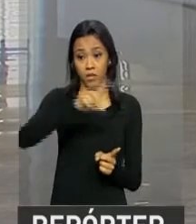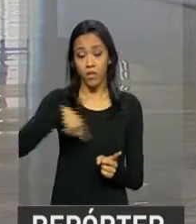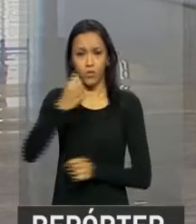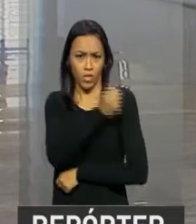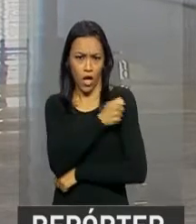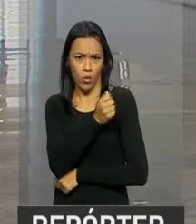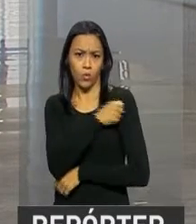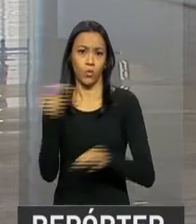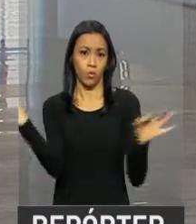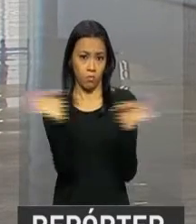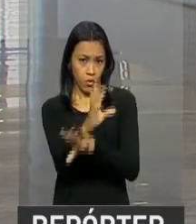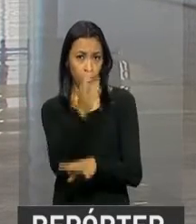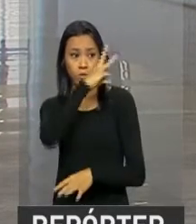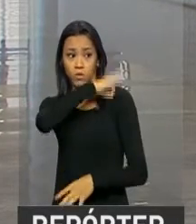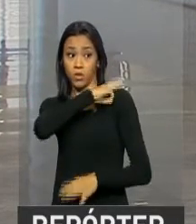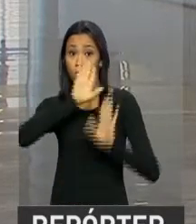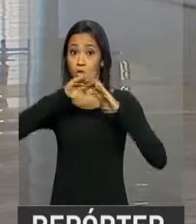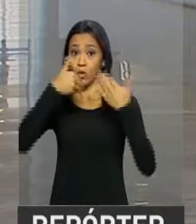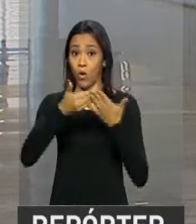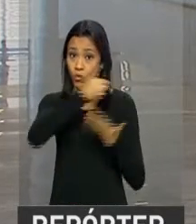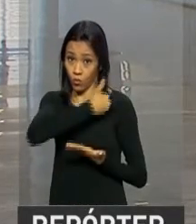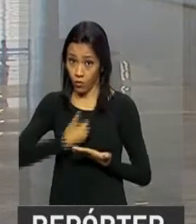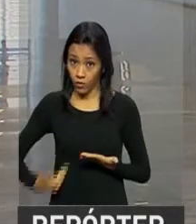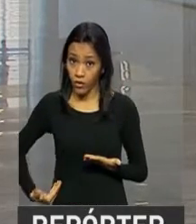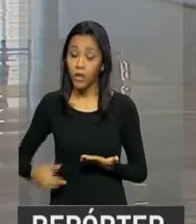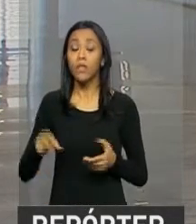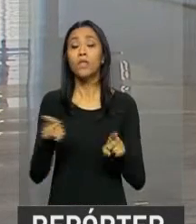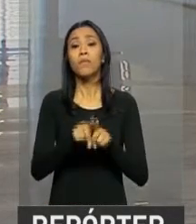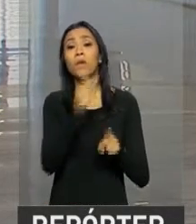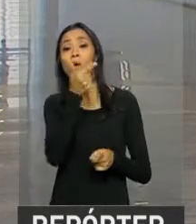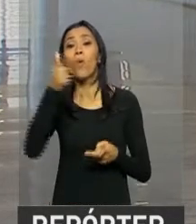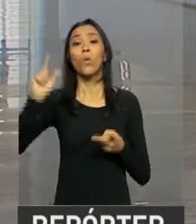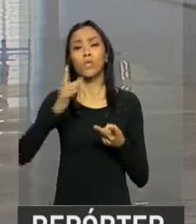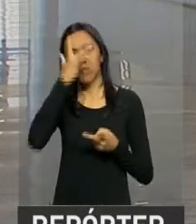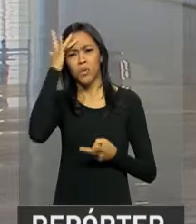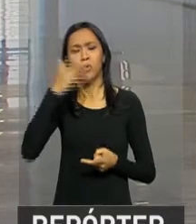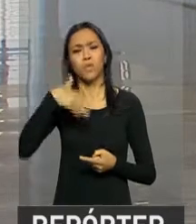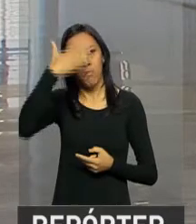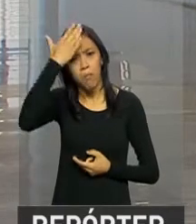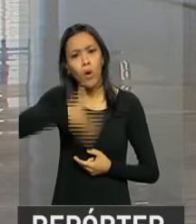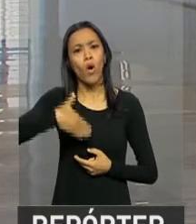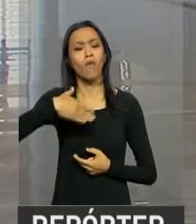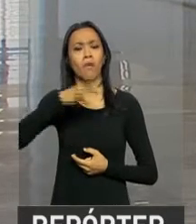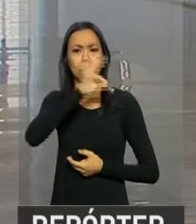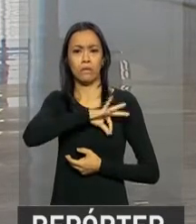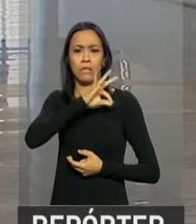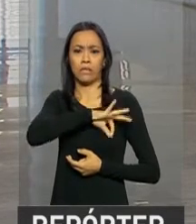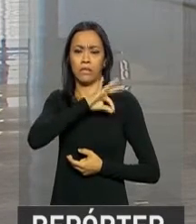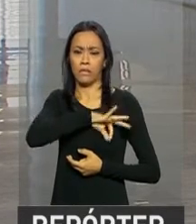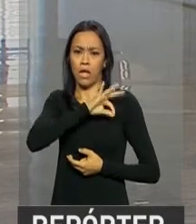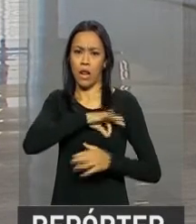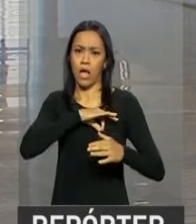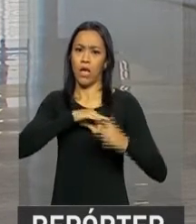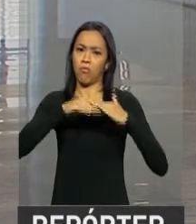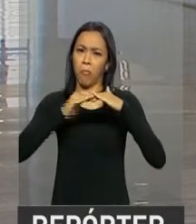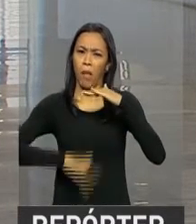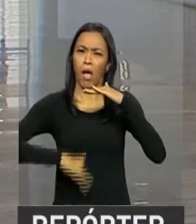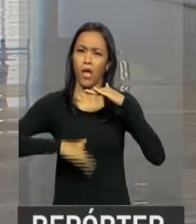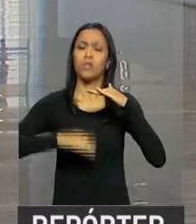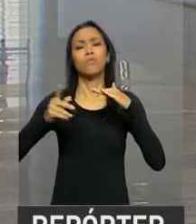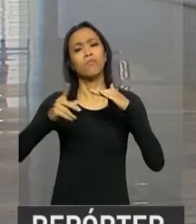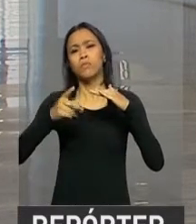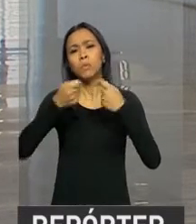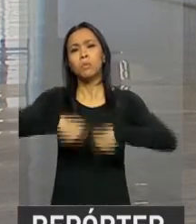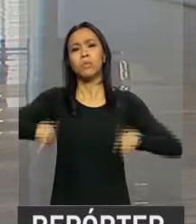ensino médio em escolas públicas e também aqueles que confirmem ter baixa renda estão isentos do pagamento dessa